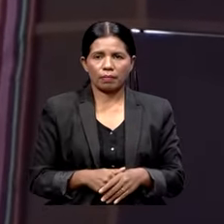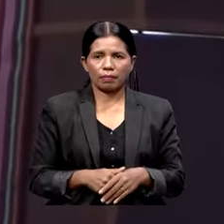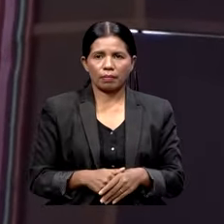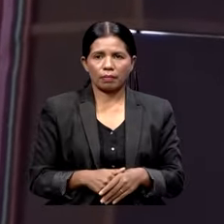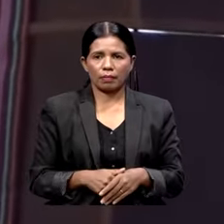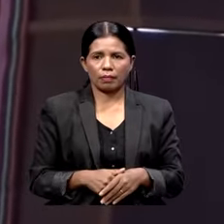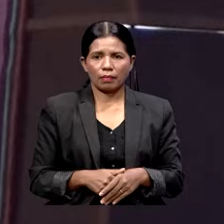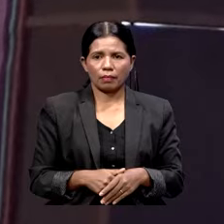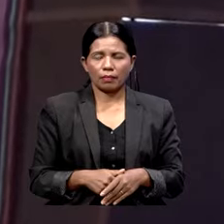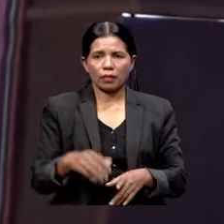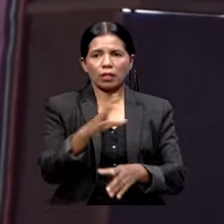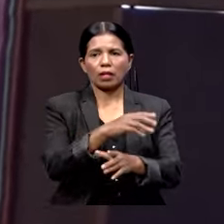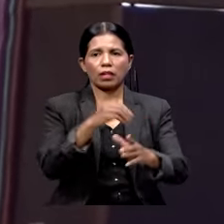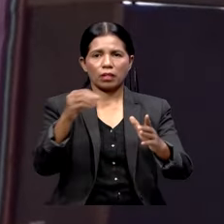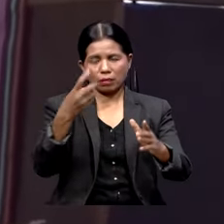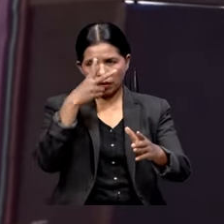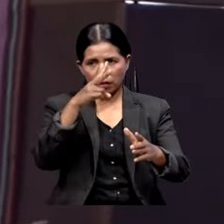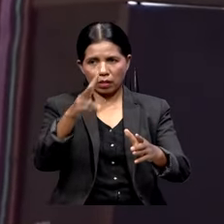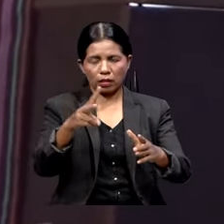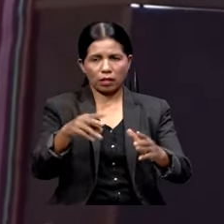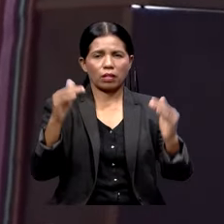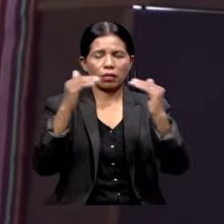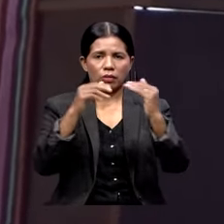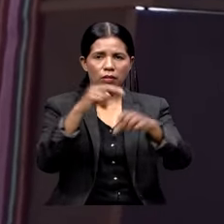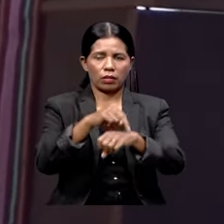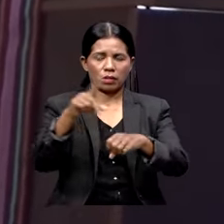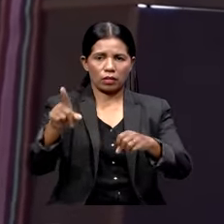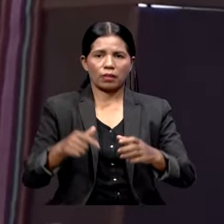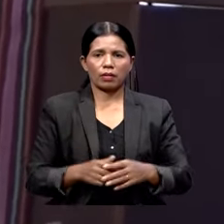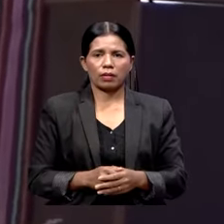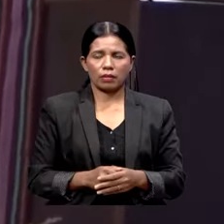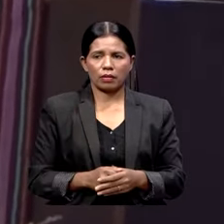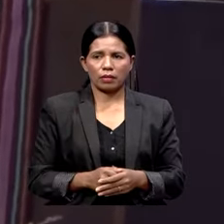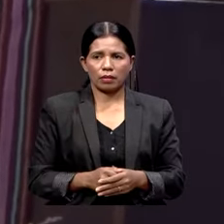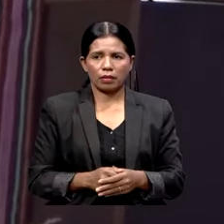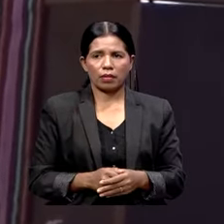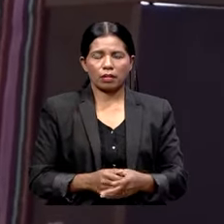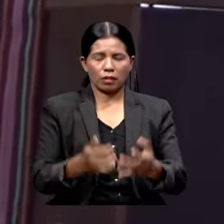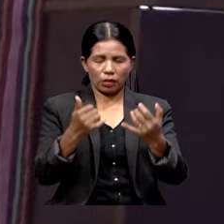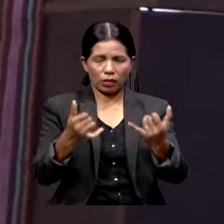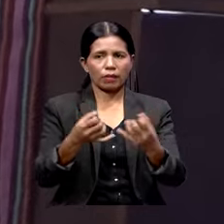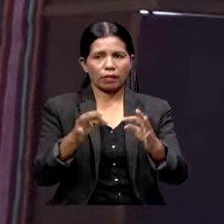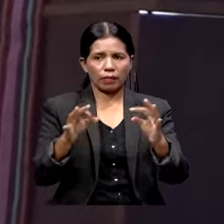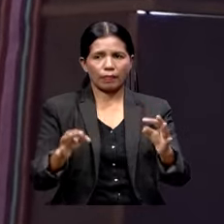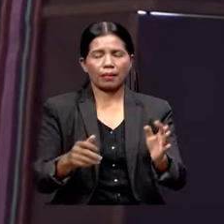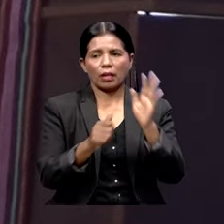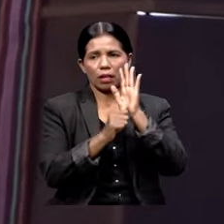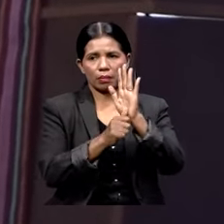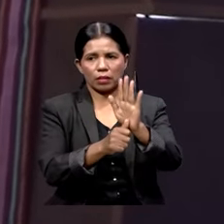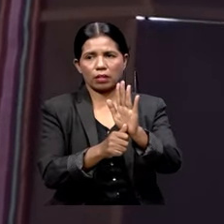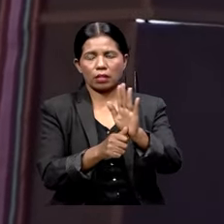E depois está ali a Congresso Nacional. Leve o Rússia dará a reunião, apresenta para